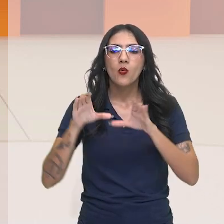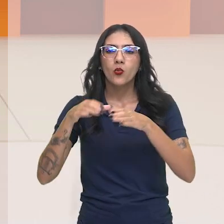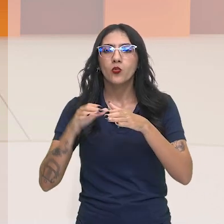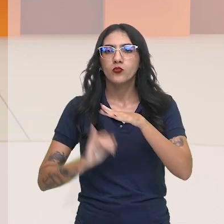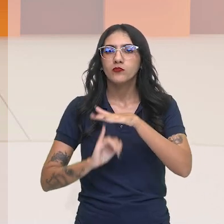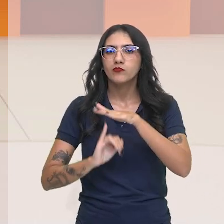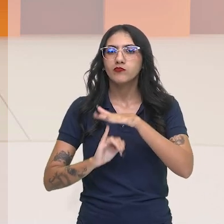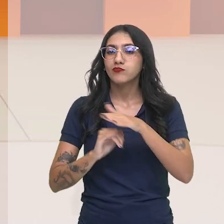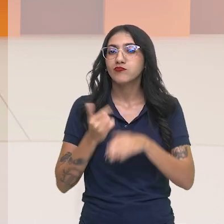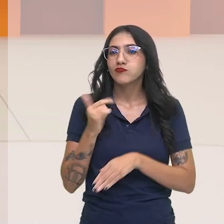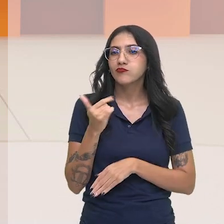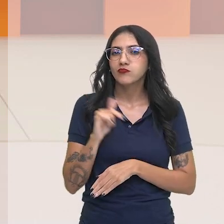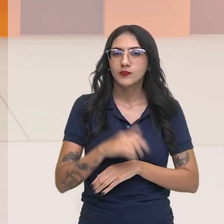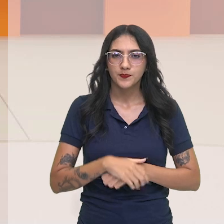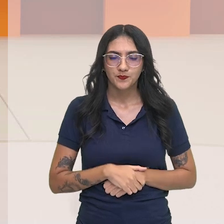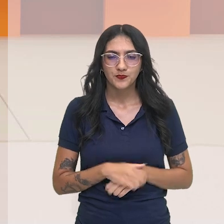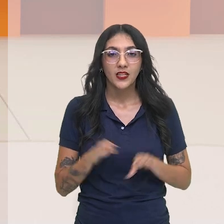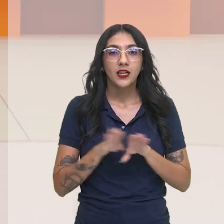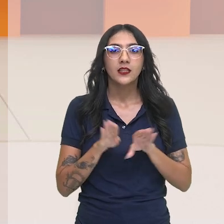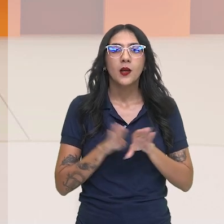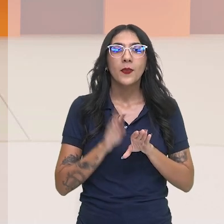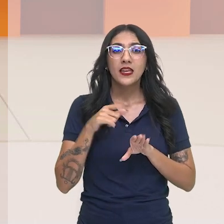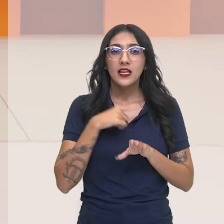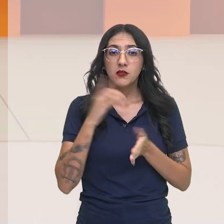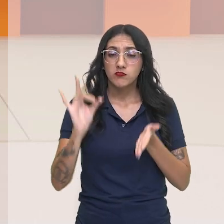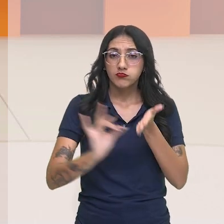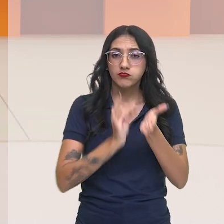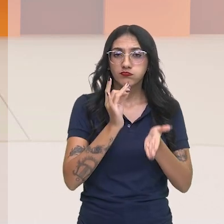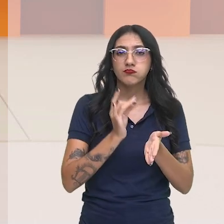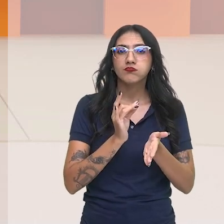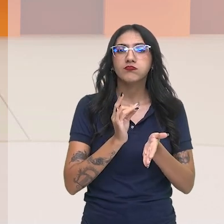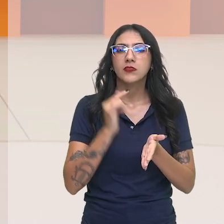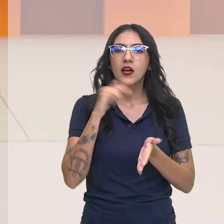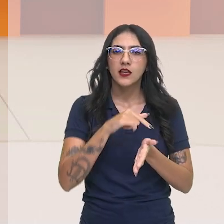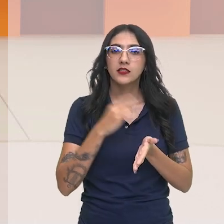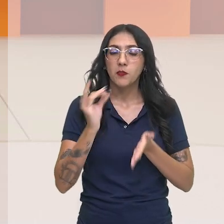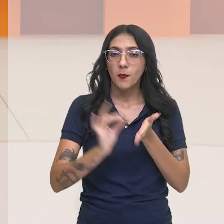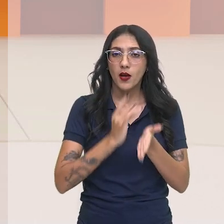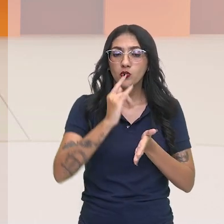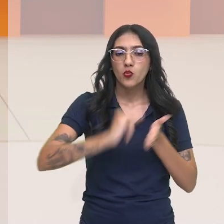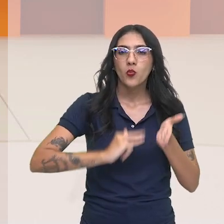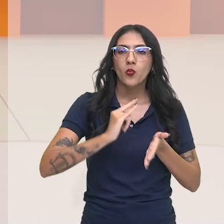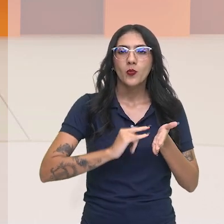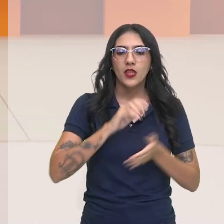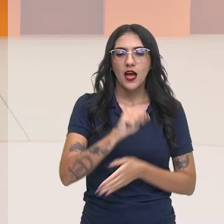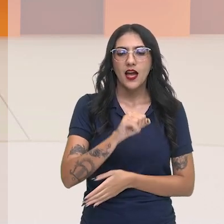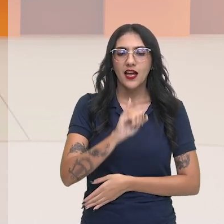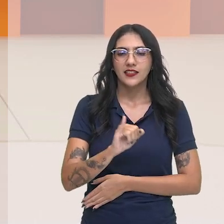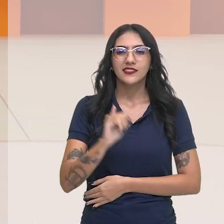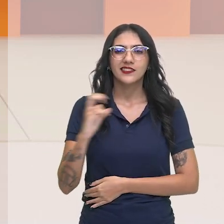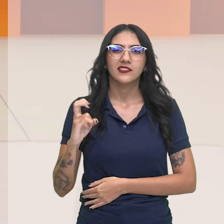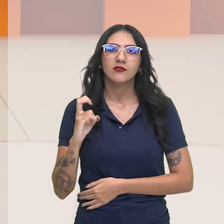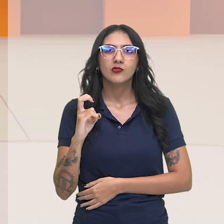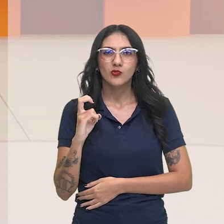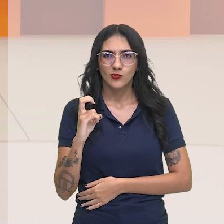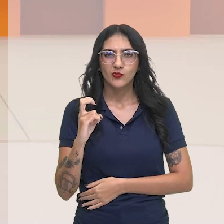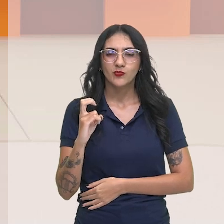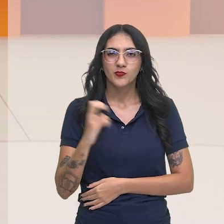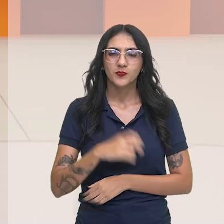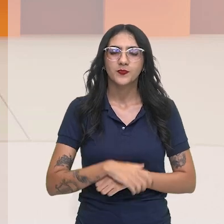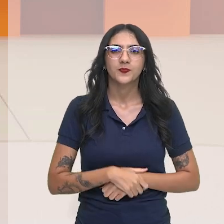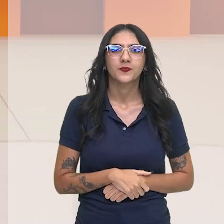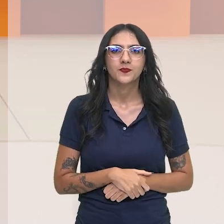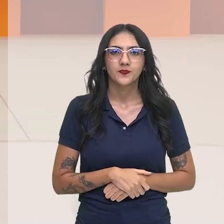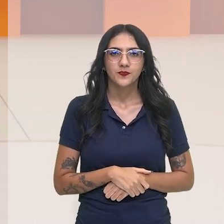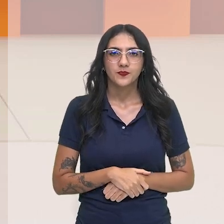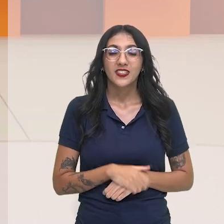país. Foi promulgado durante o governo do Costa e Silva o ato institucional número 5, ou AI-5, como ficou conhecido, tá?